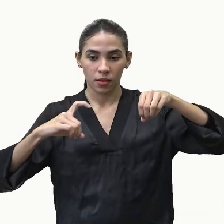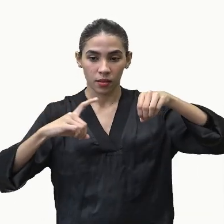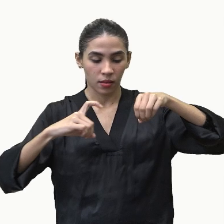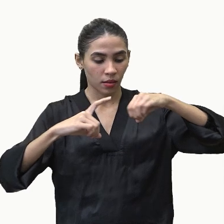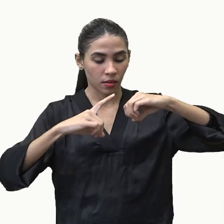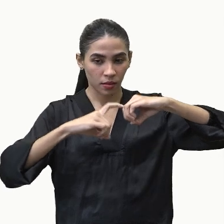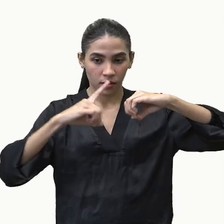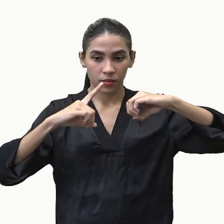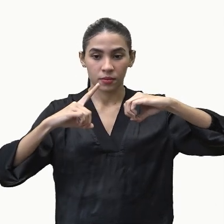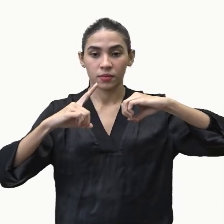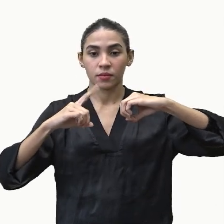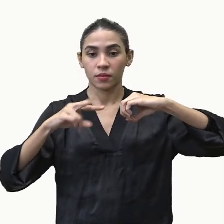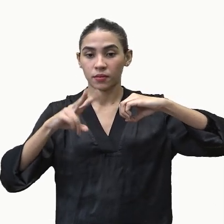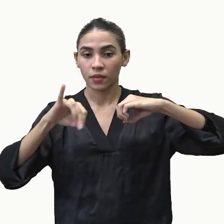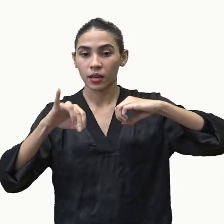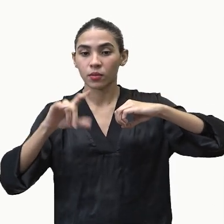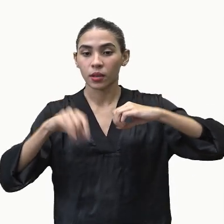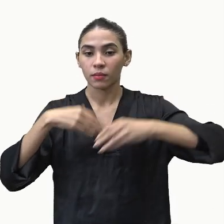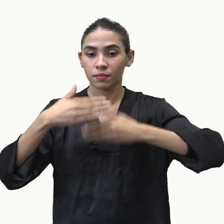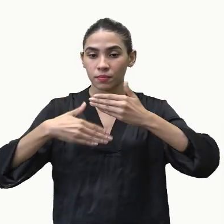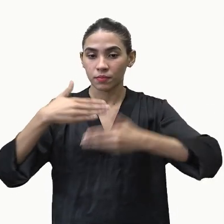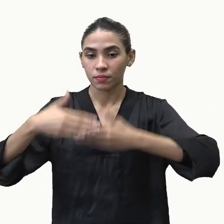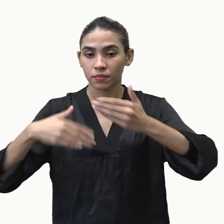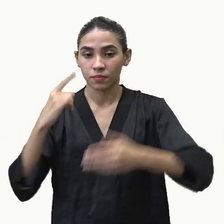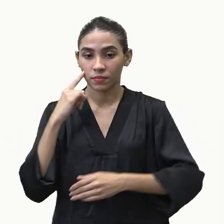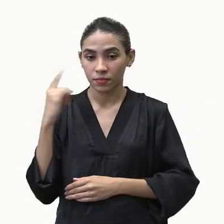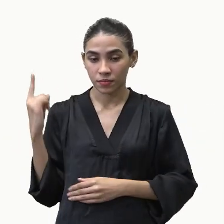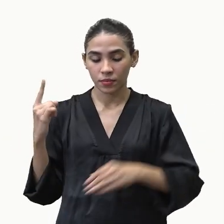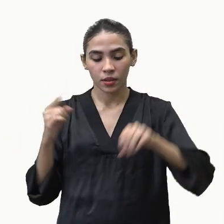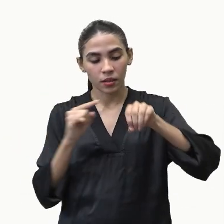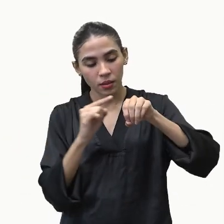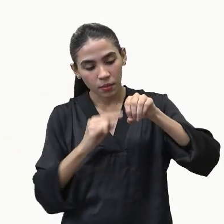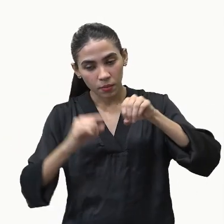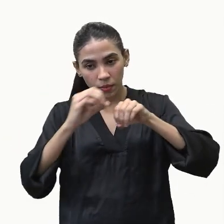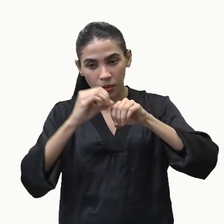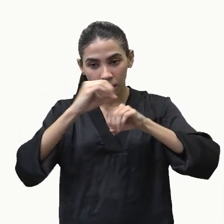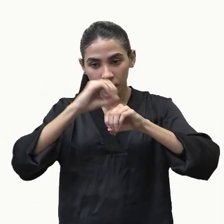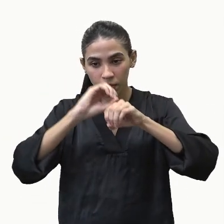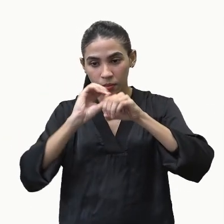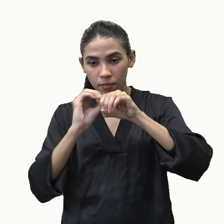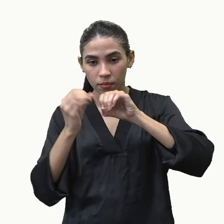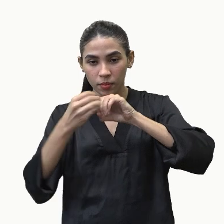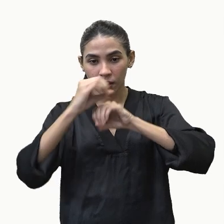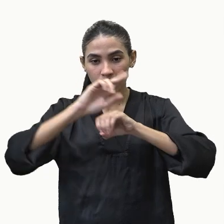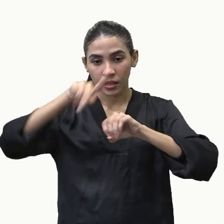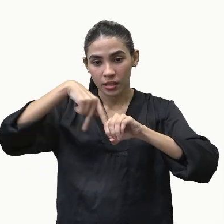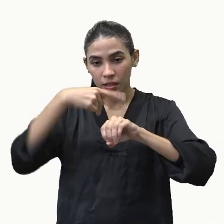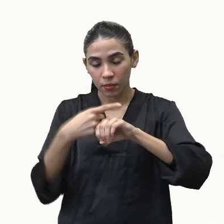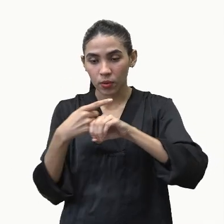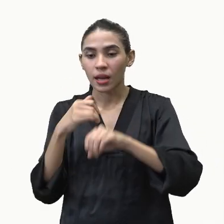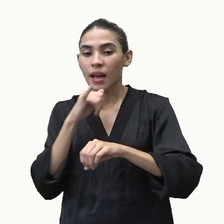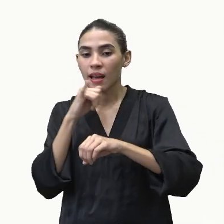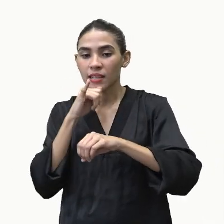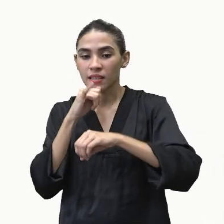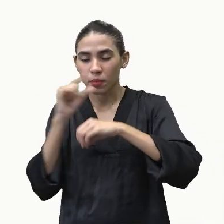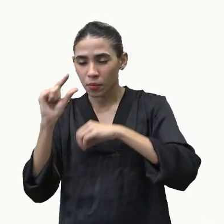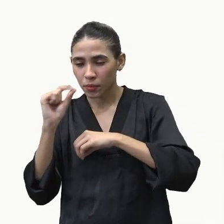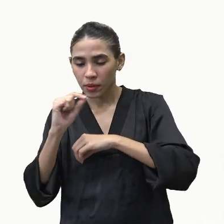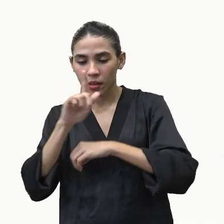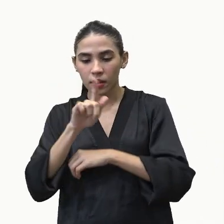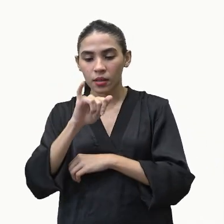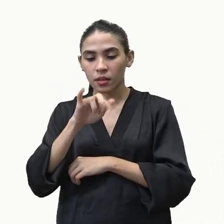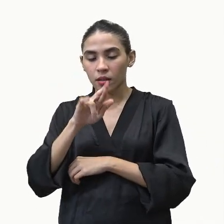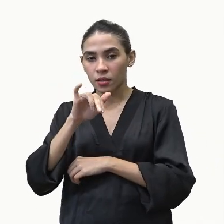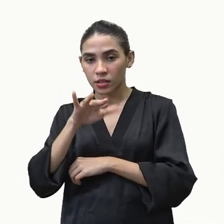se desenvolver, olha, tem aqui os embriõezinhos dele dentro dos ovos. Depois eles vão passar para a fase de girino, que também vai